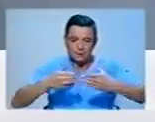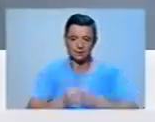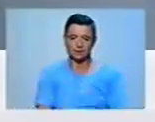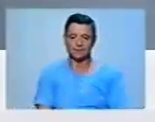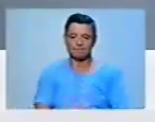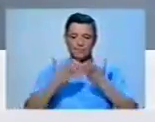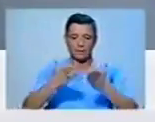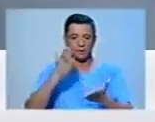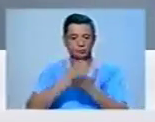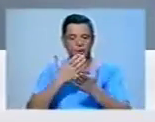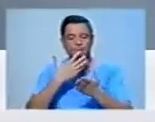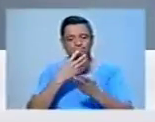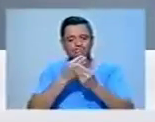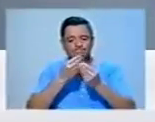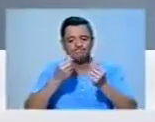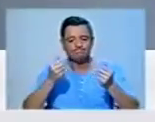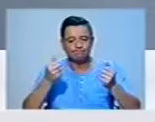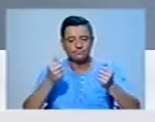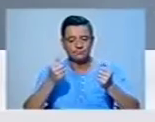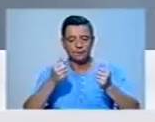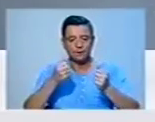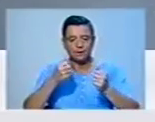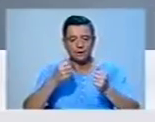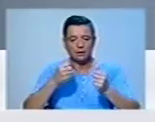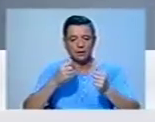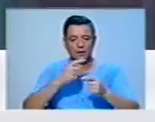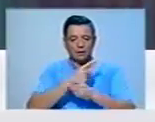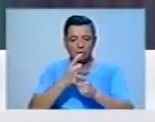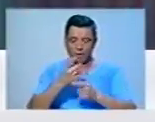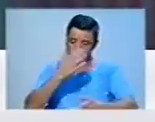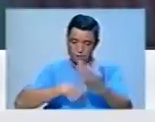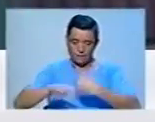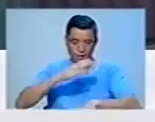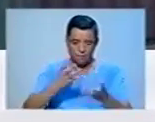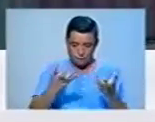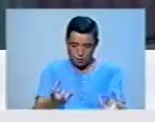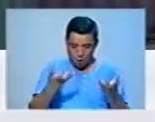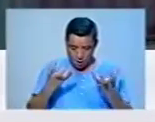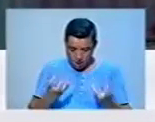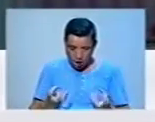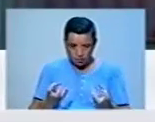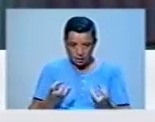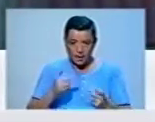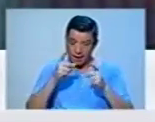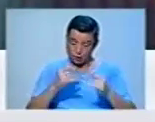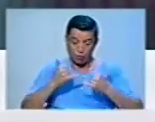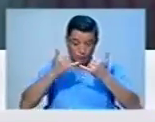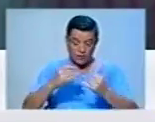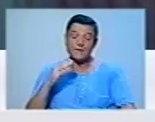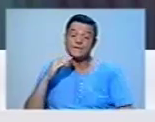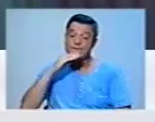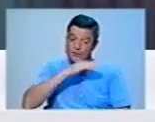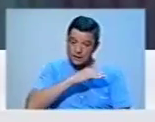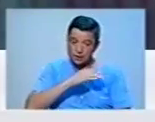E agora é só provarmos e retirarmos do lume. Vamos deixar o recheio arrefecer, como eu disse,